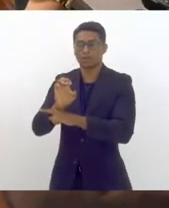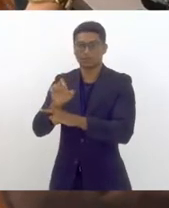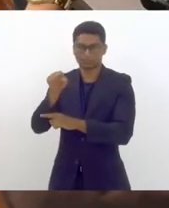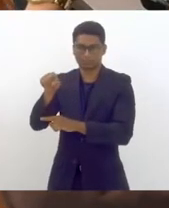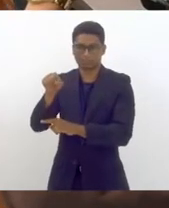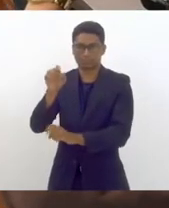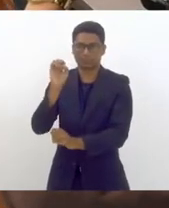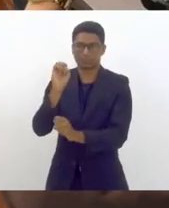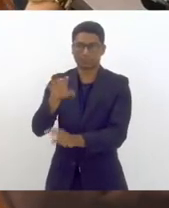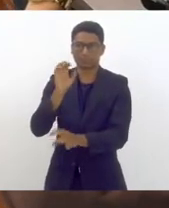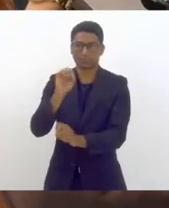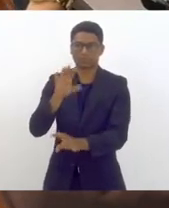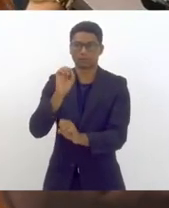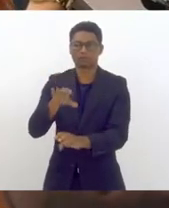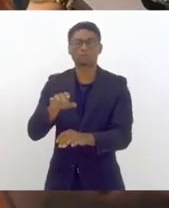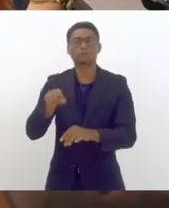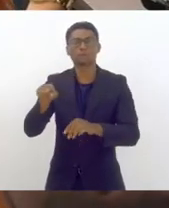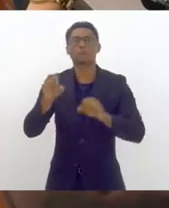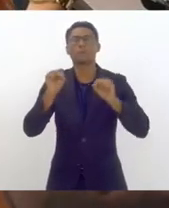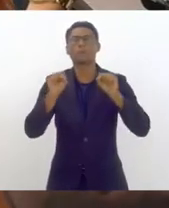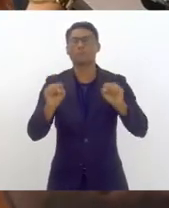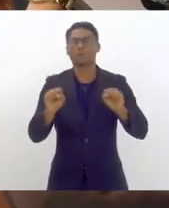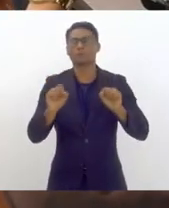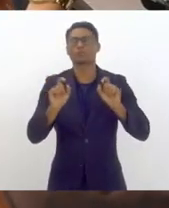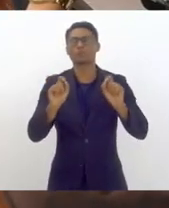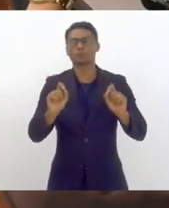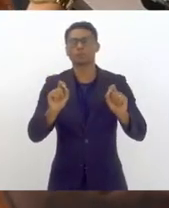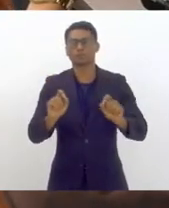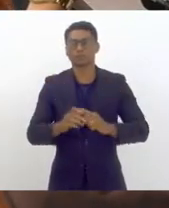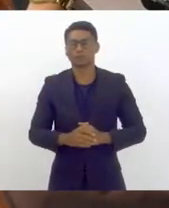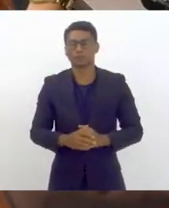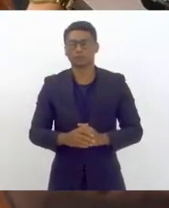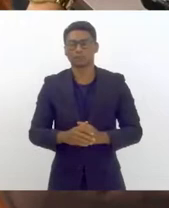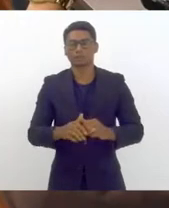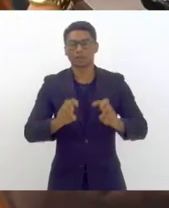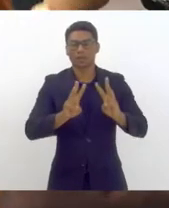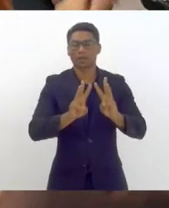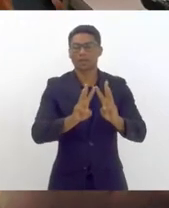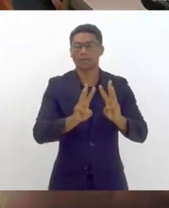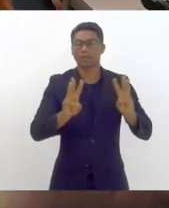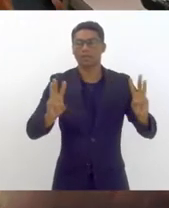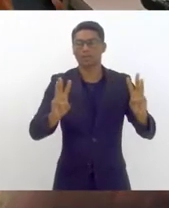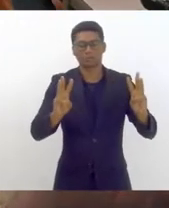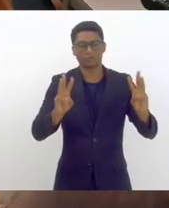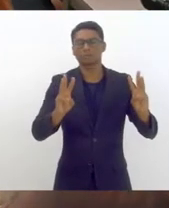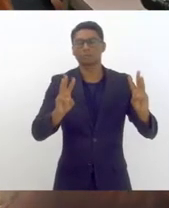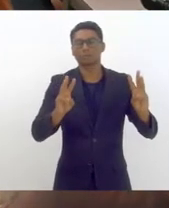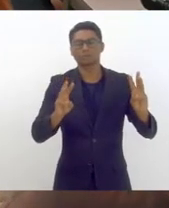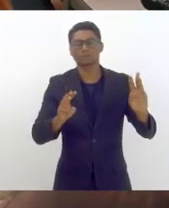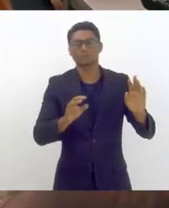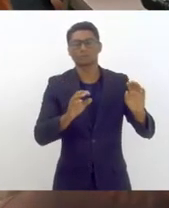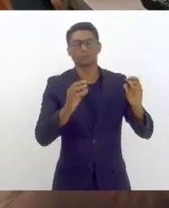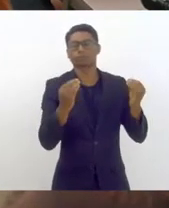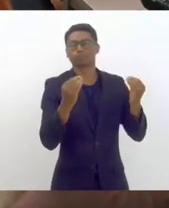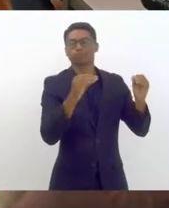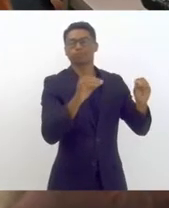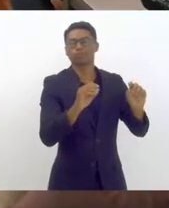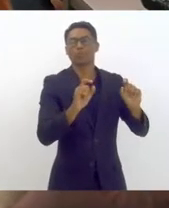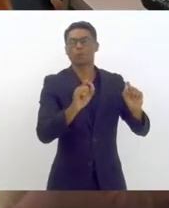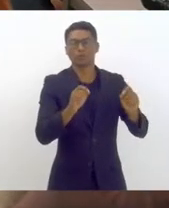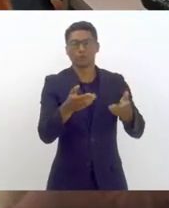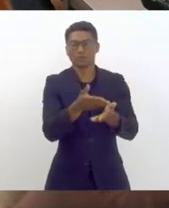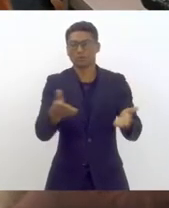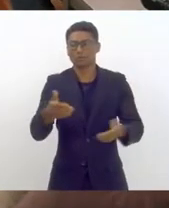Educação a possibilitar em sítio eletrônico a emissão de declaração de matrícula para